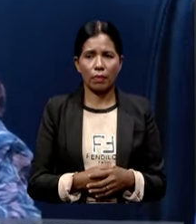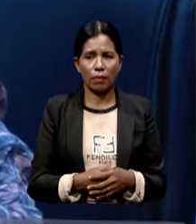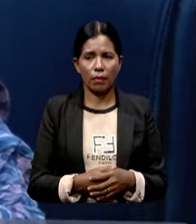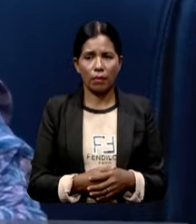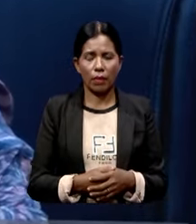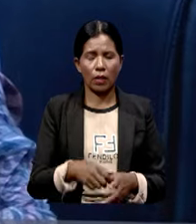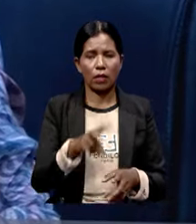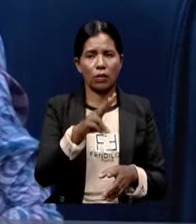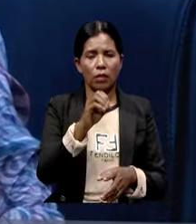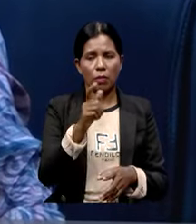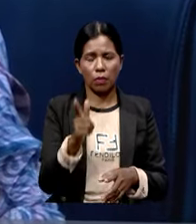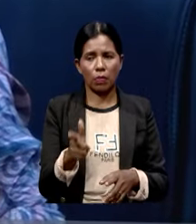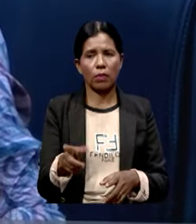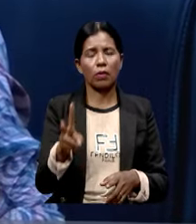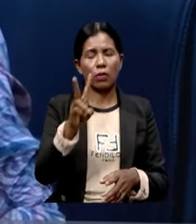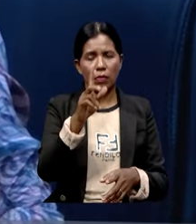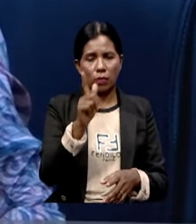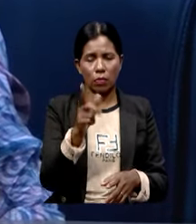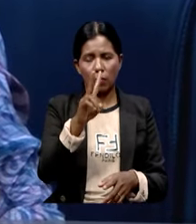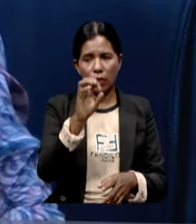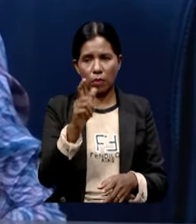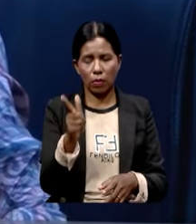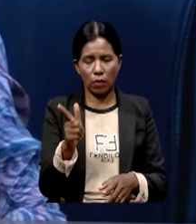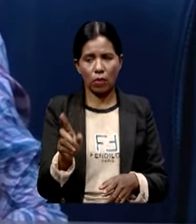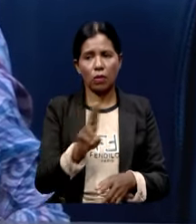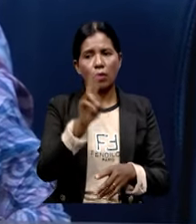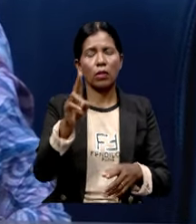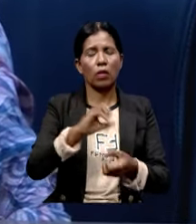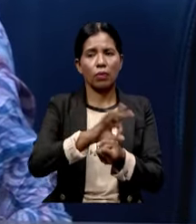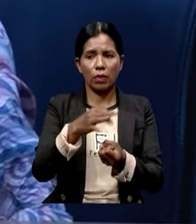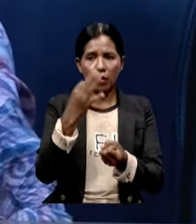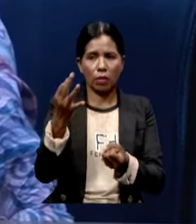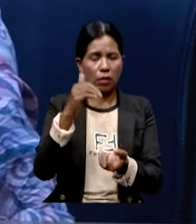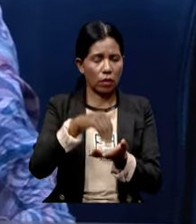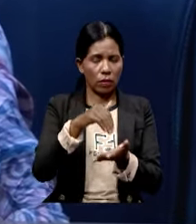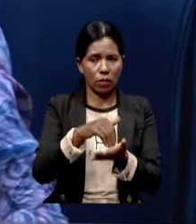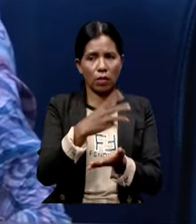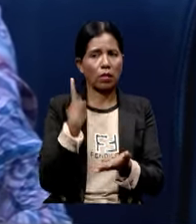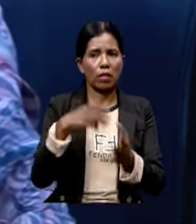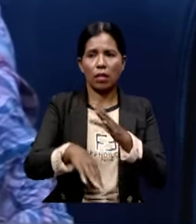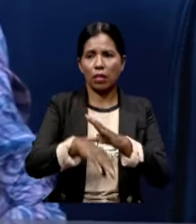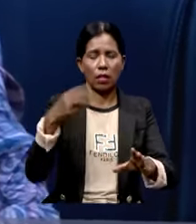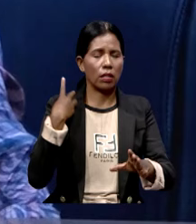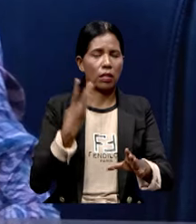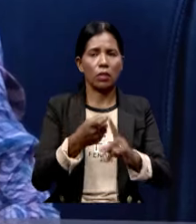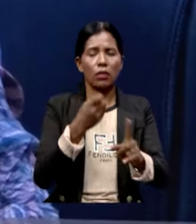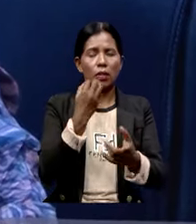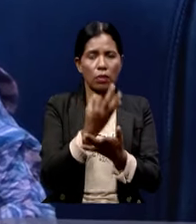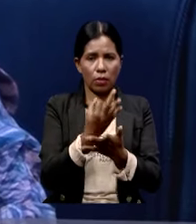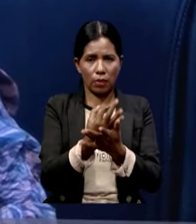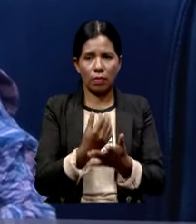E em 2020, que se la sala, aproveita a Covid, né? Estudos comparativos, né? E está saindo no sítio de orçamento.